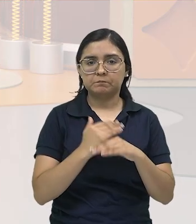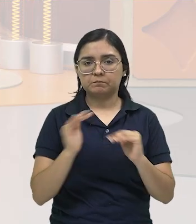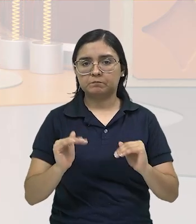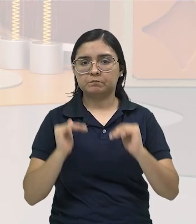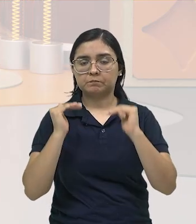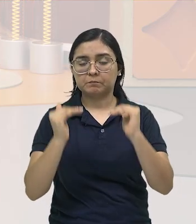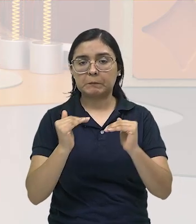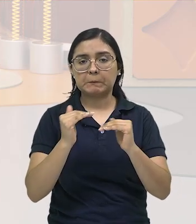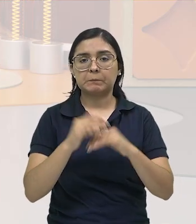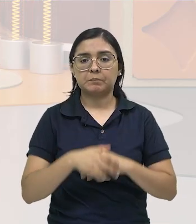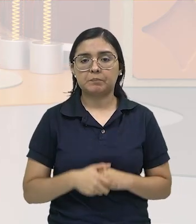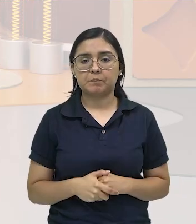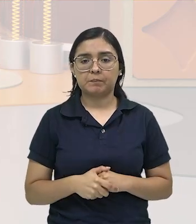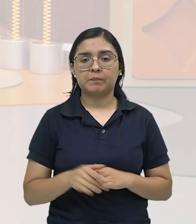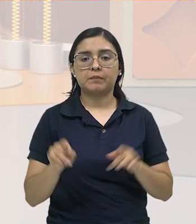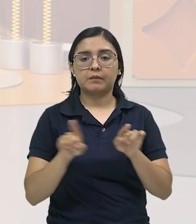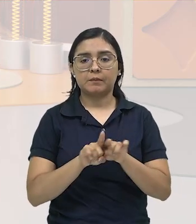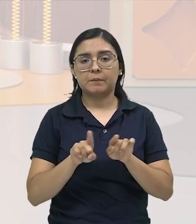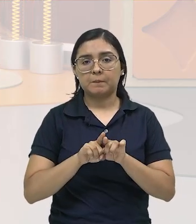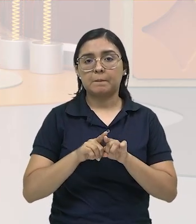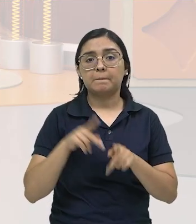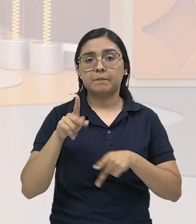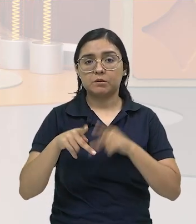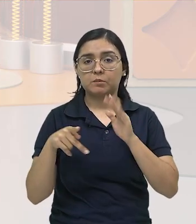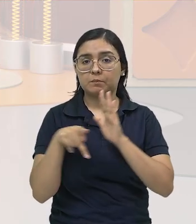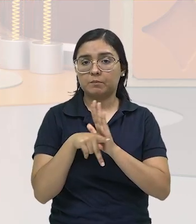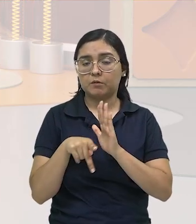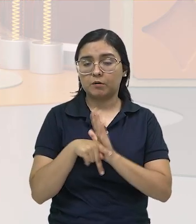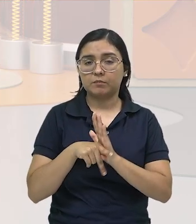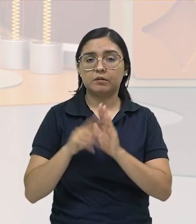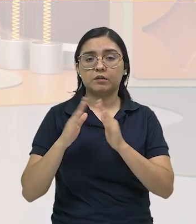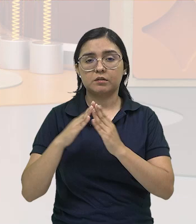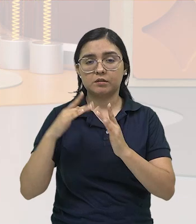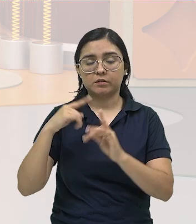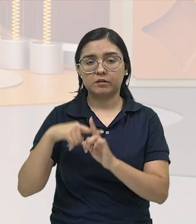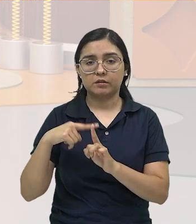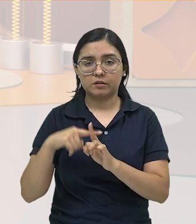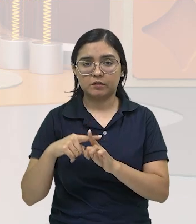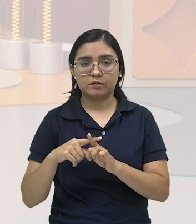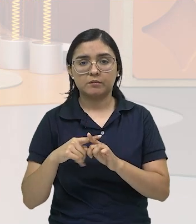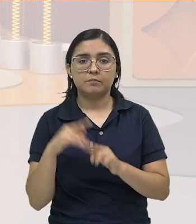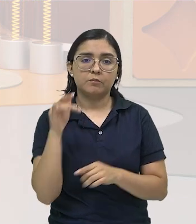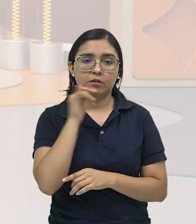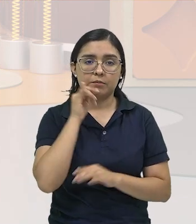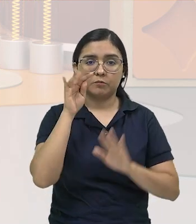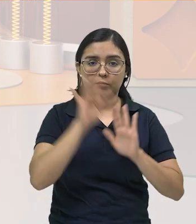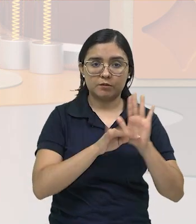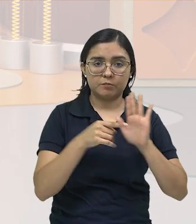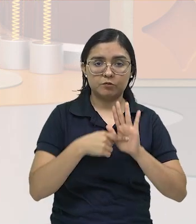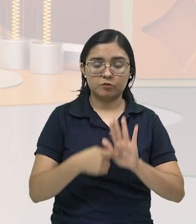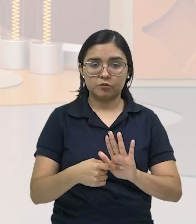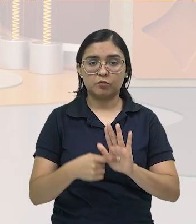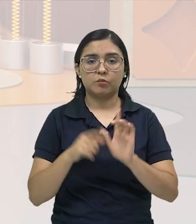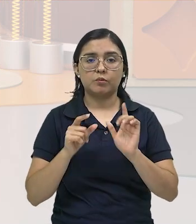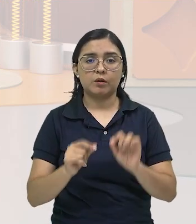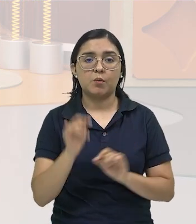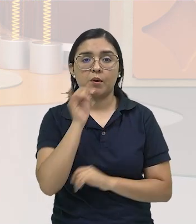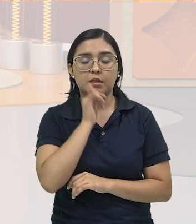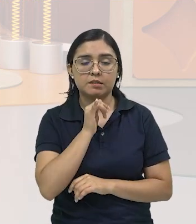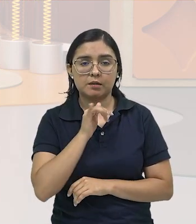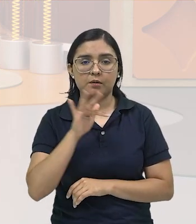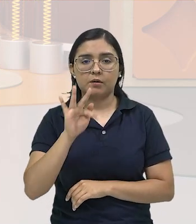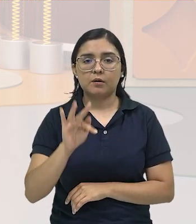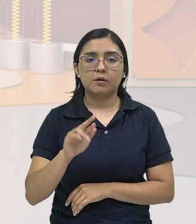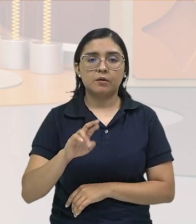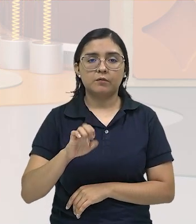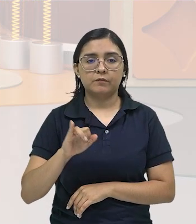também, como também pessoas da própria igreja, como citados no nosso texto, o Frei Caneca é um dos exemplos.